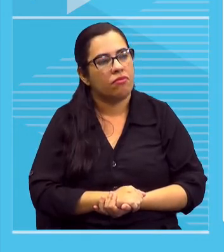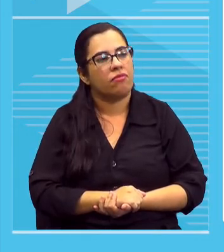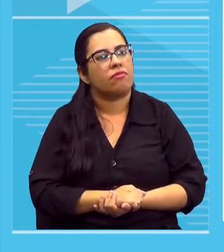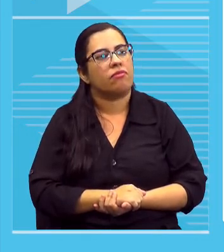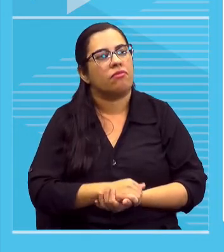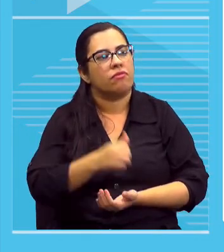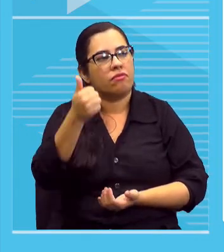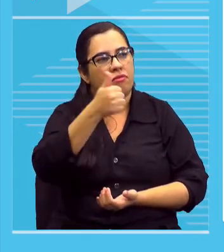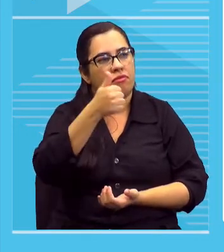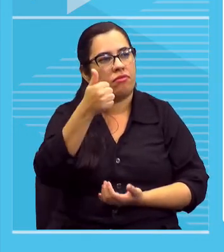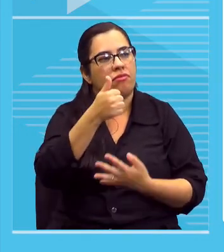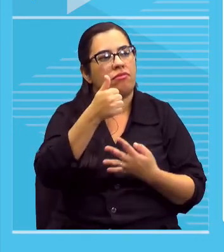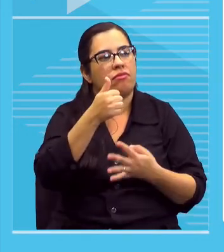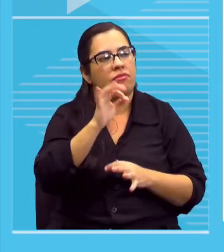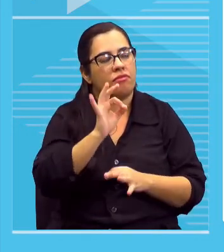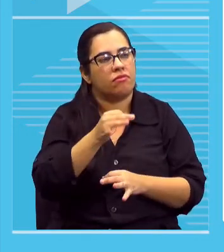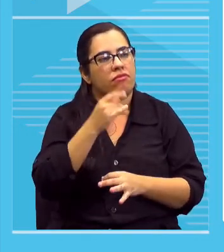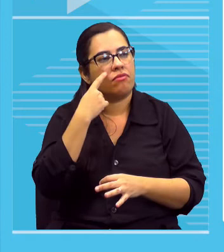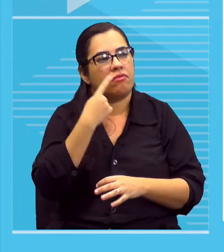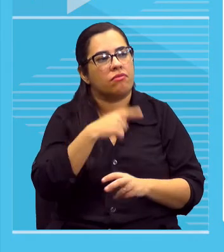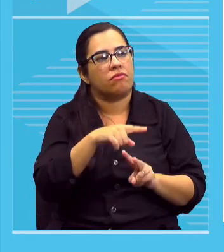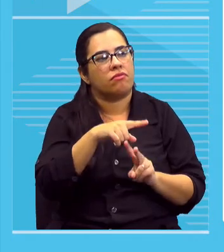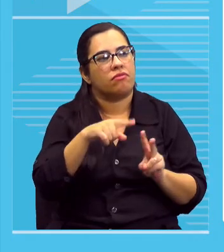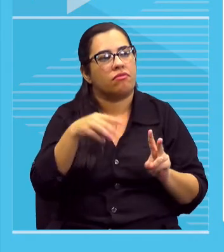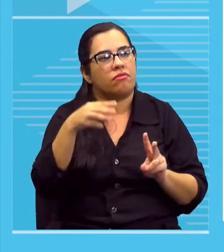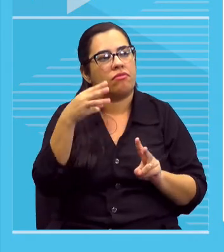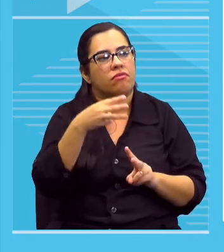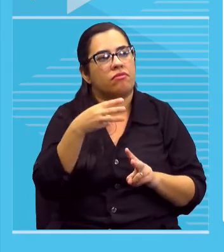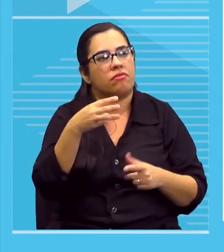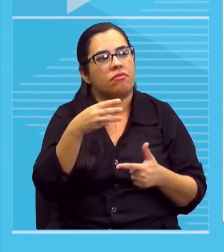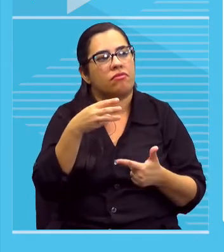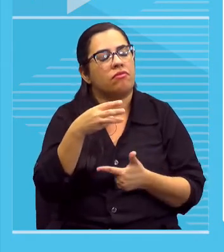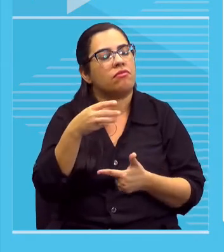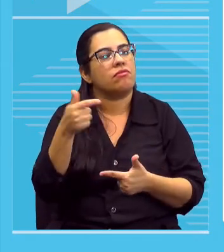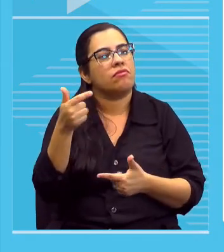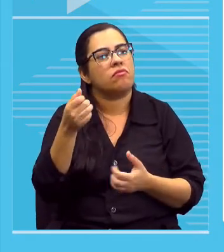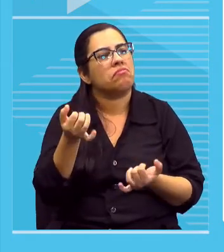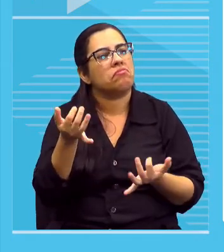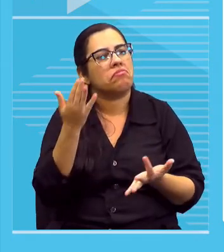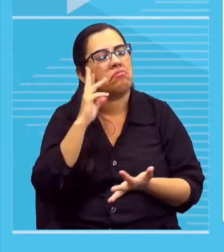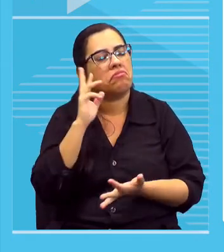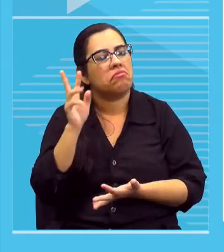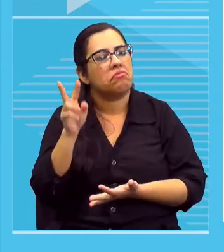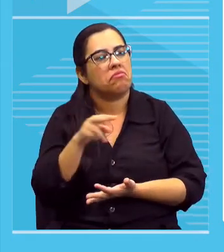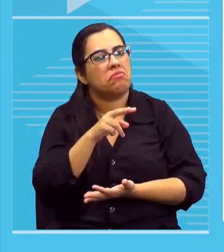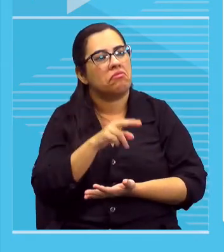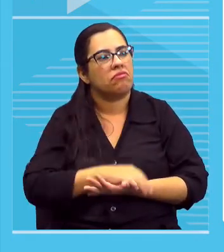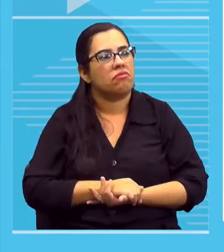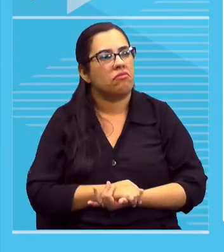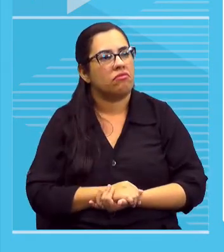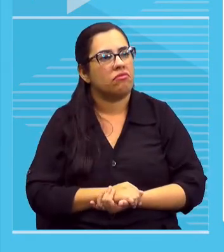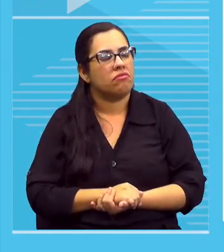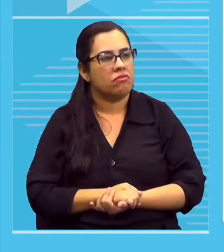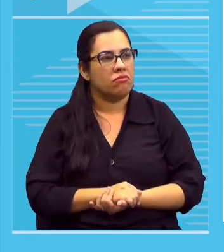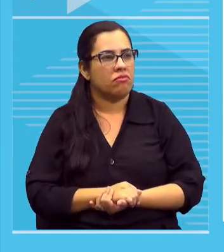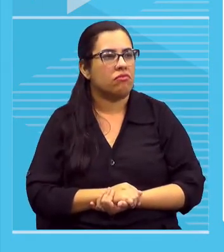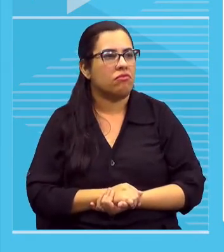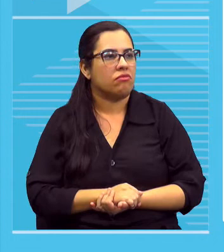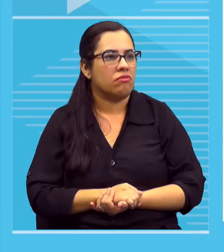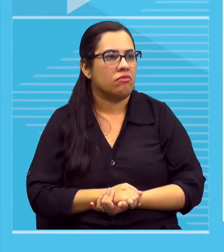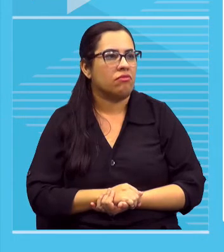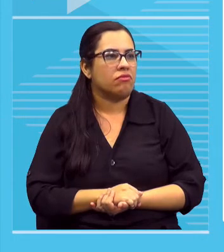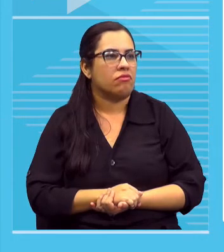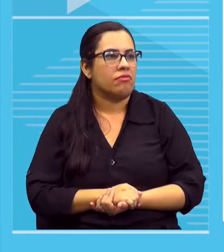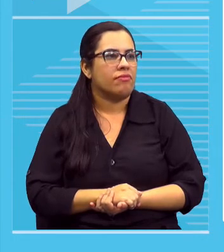né menos raiz de 3 sobre 2 ao quadrado Olha só jovens menos raiz de